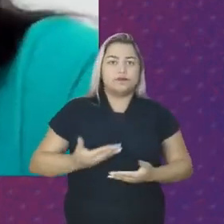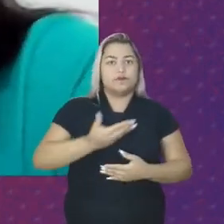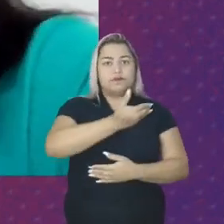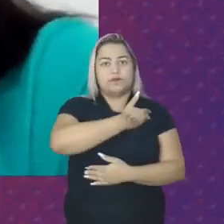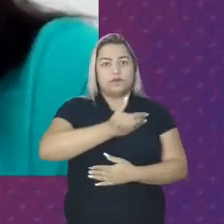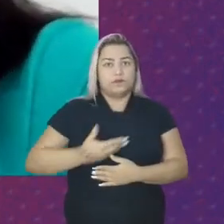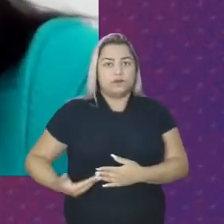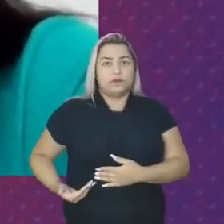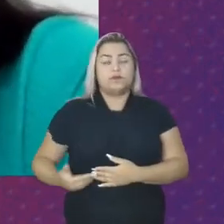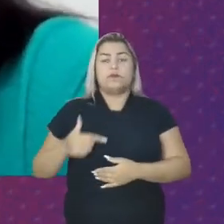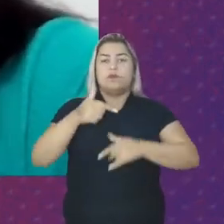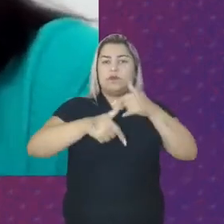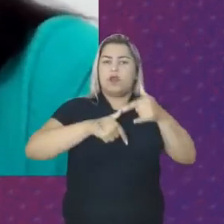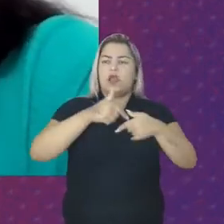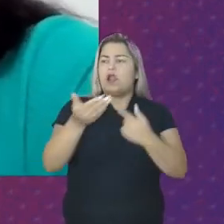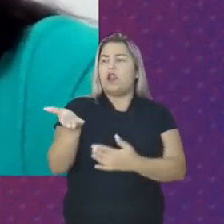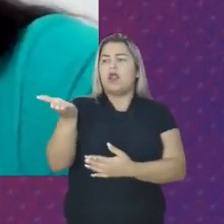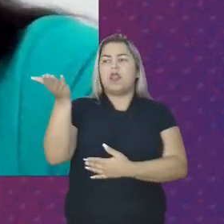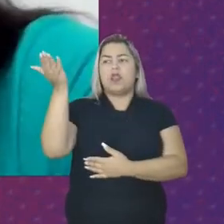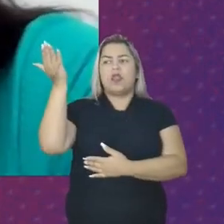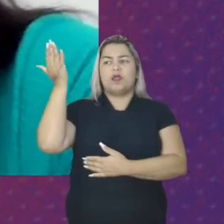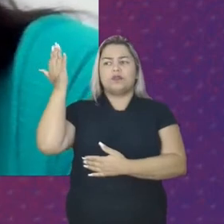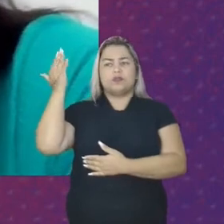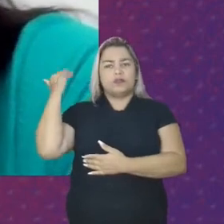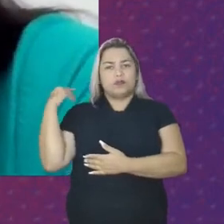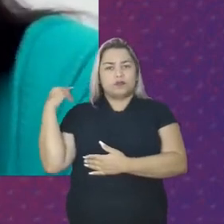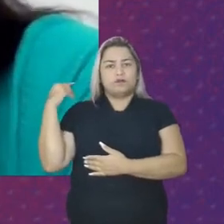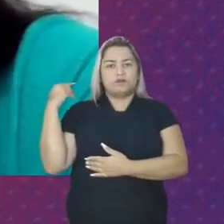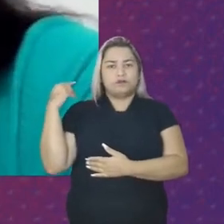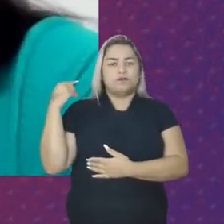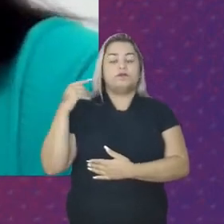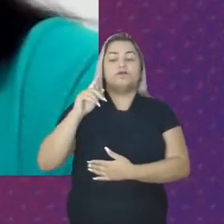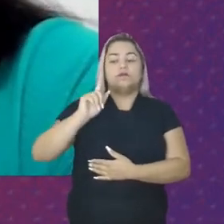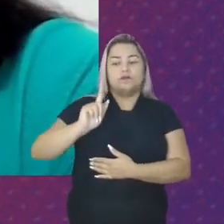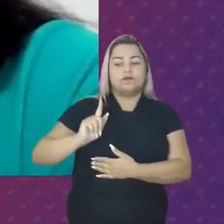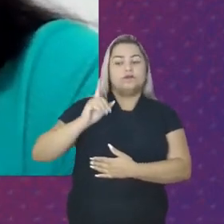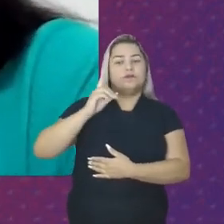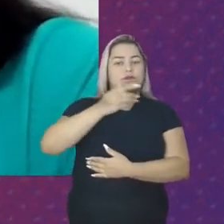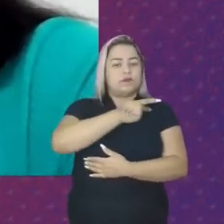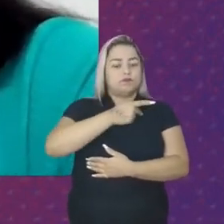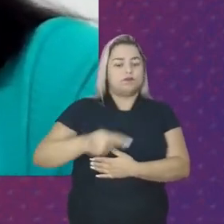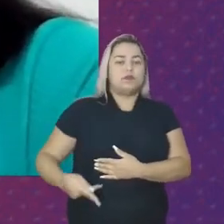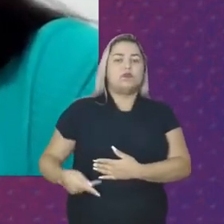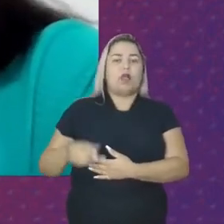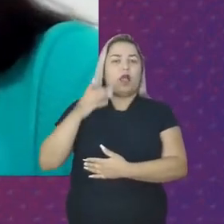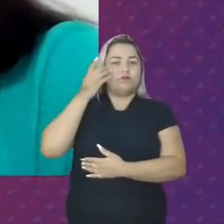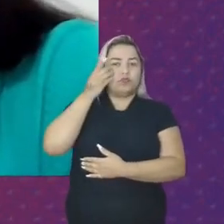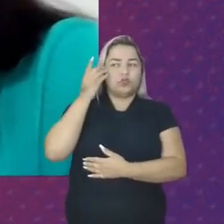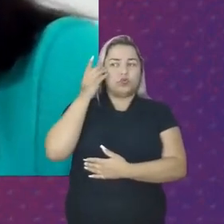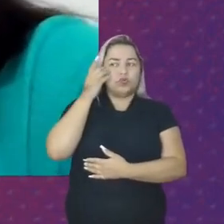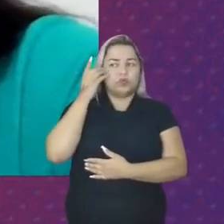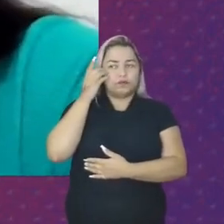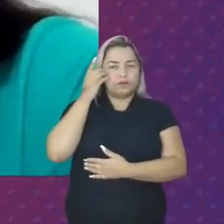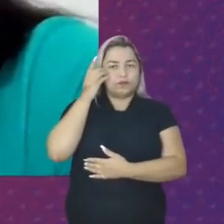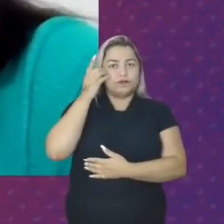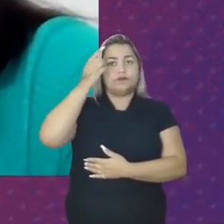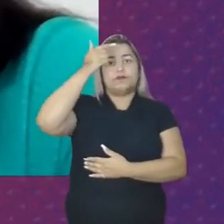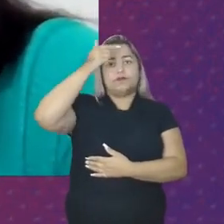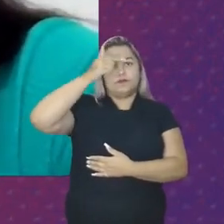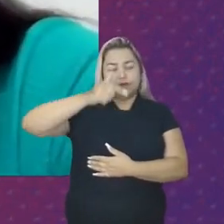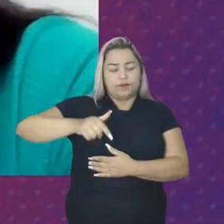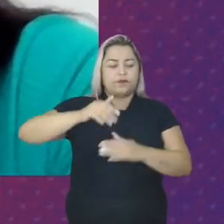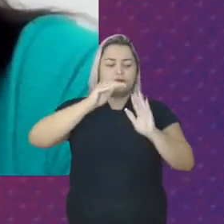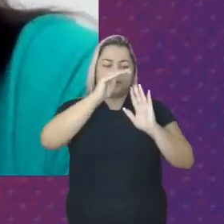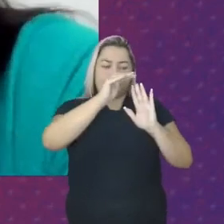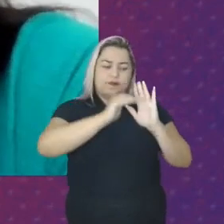trabalhavam lá atrás, desde o início até a gestão Dilma, né, Dilma Rousseff. Então, ela conseguiu montar esse